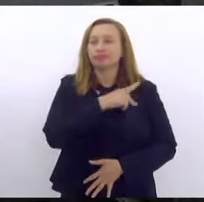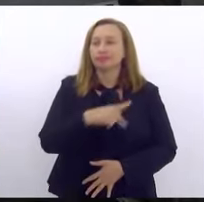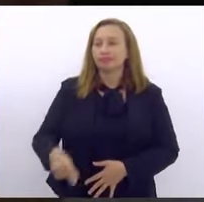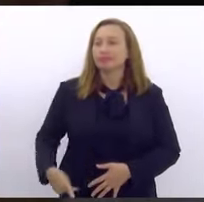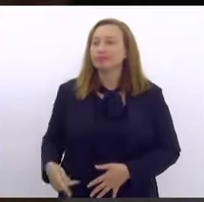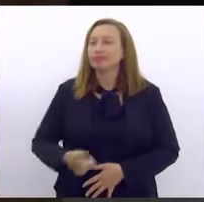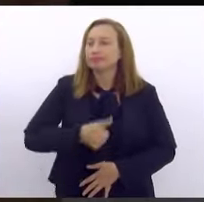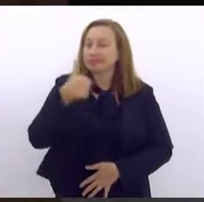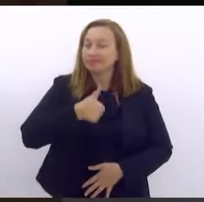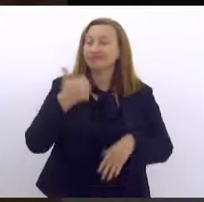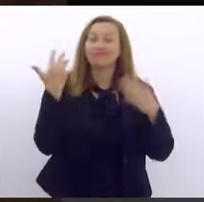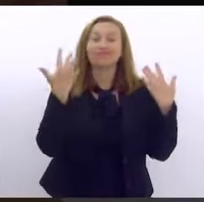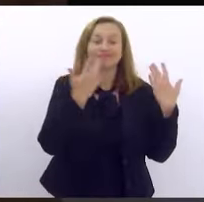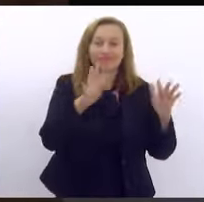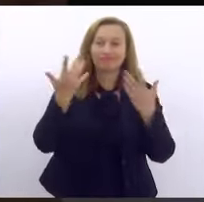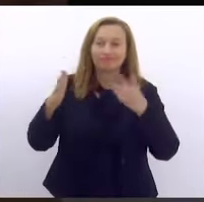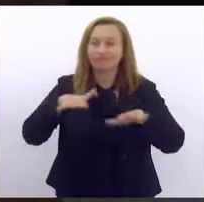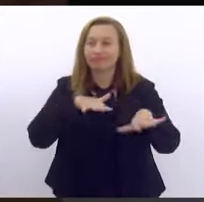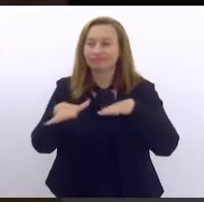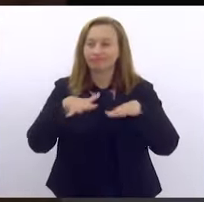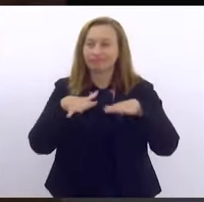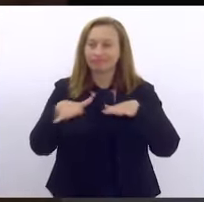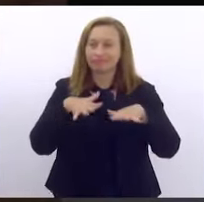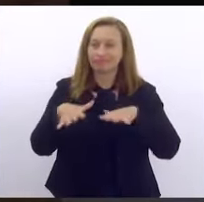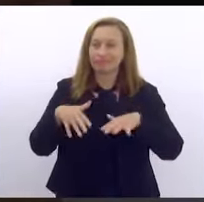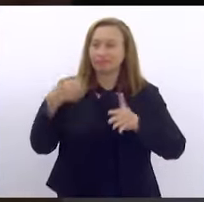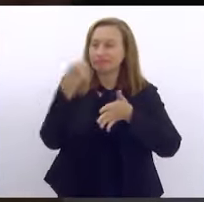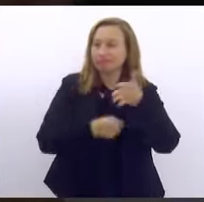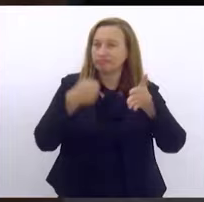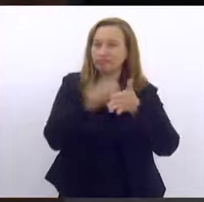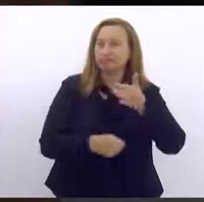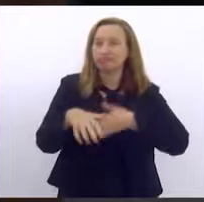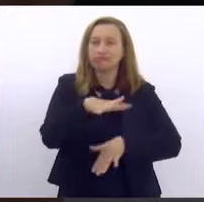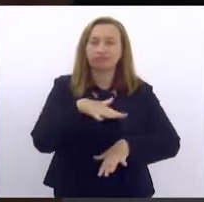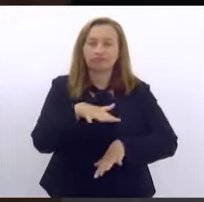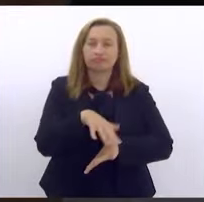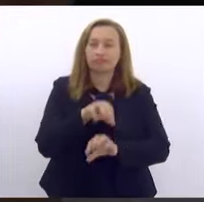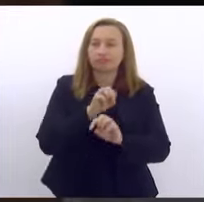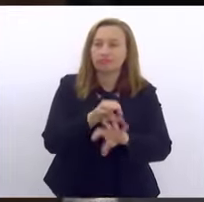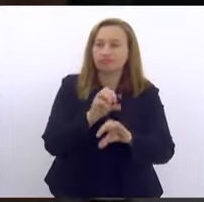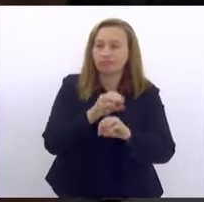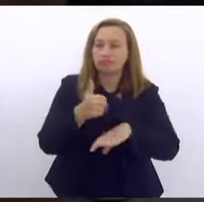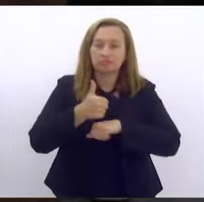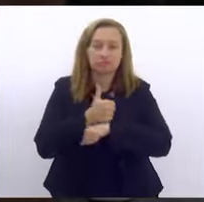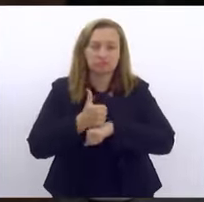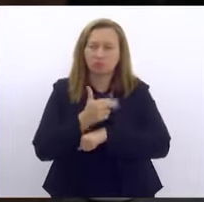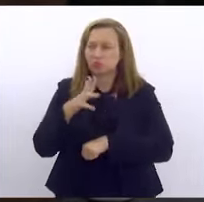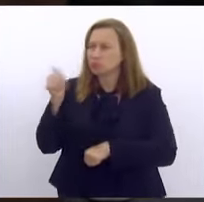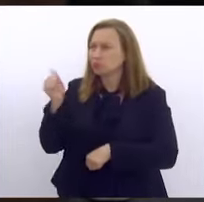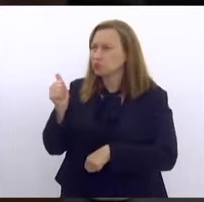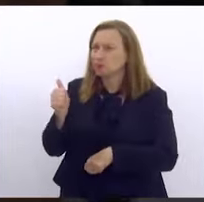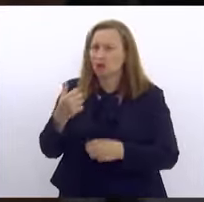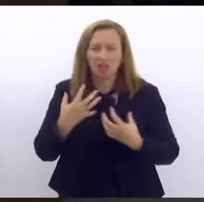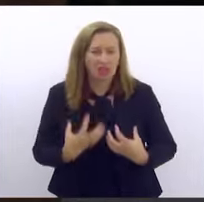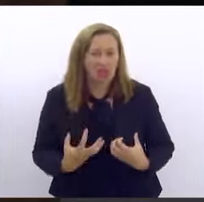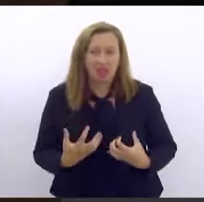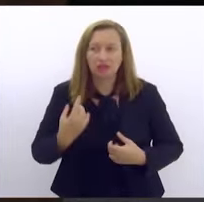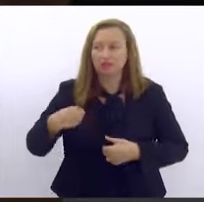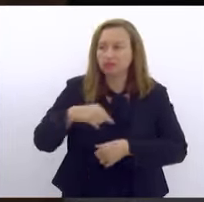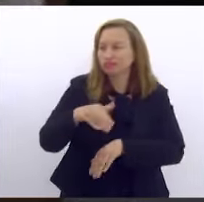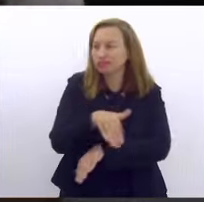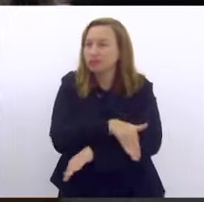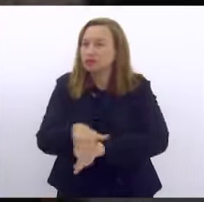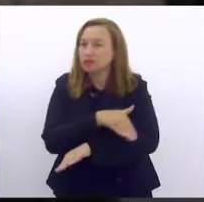queria primeiro parabenizar o movimento das e dos lutadores de educação, profissionais que nunca cansaram de estar na rua